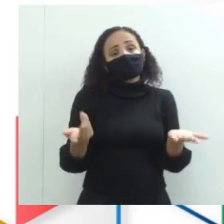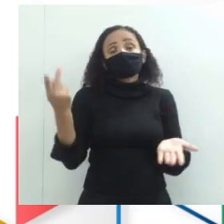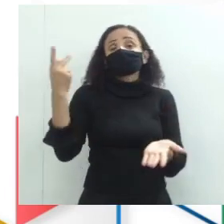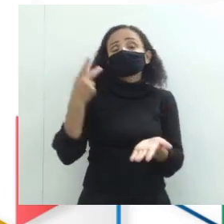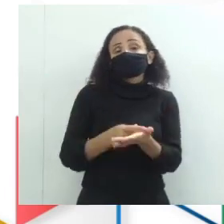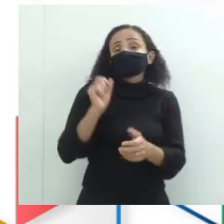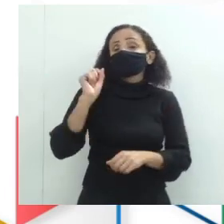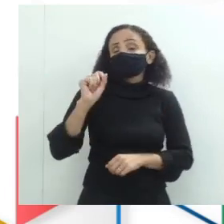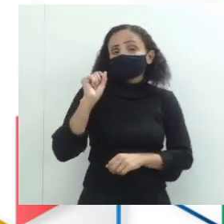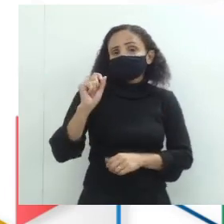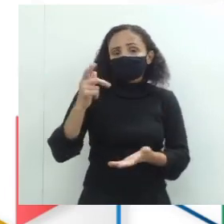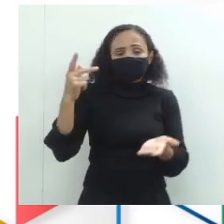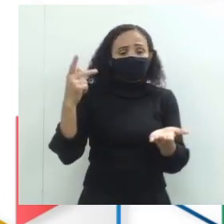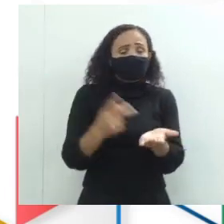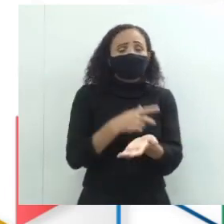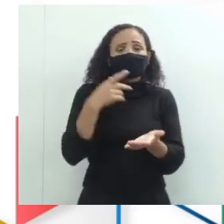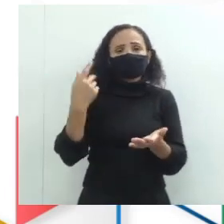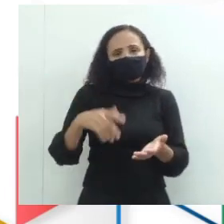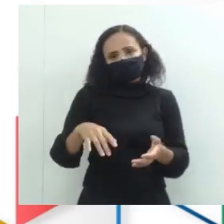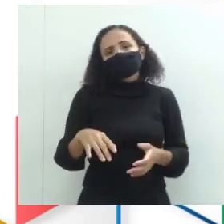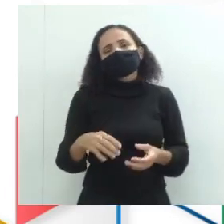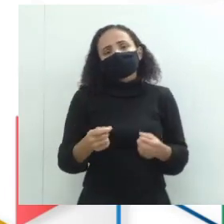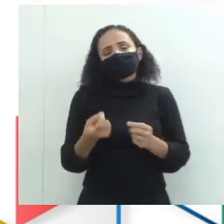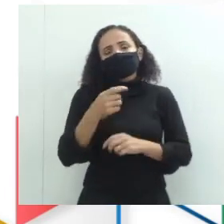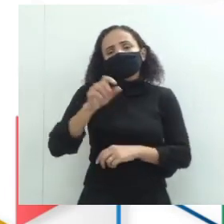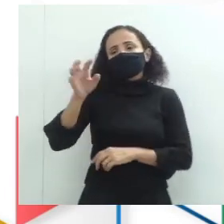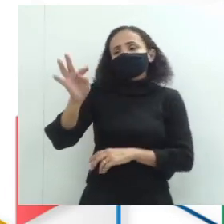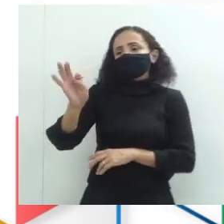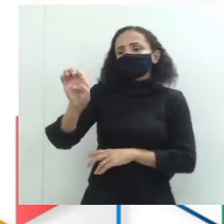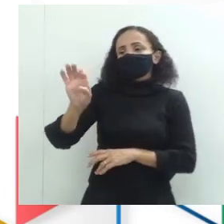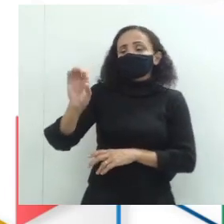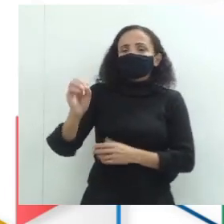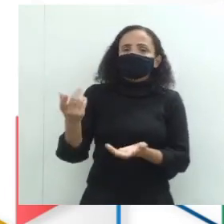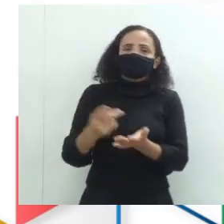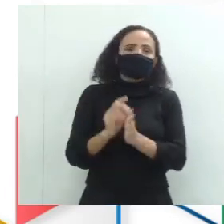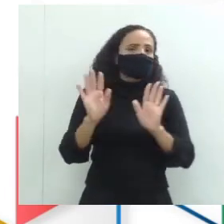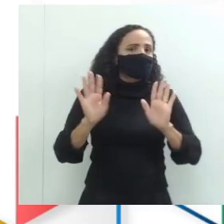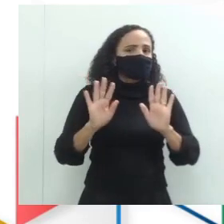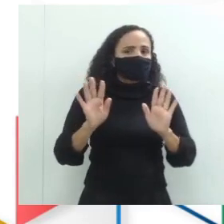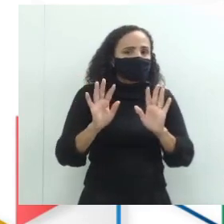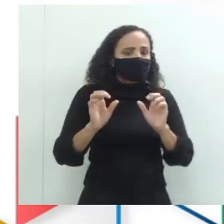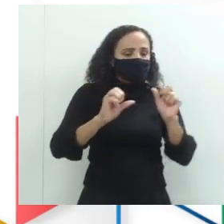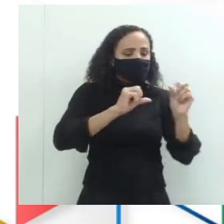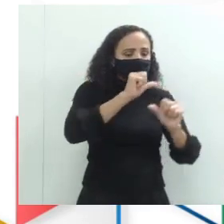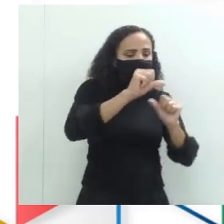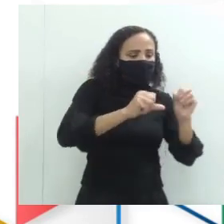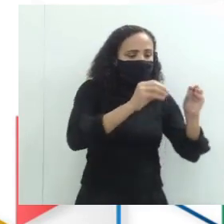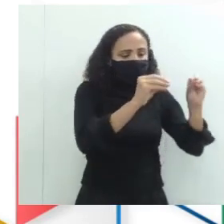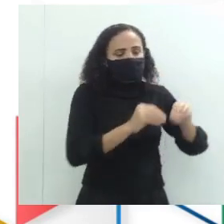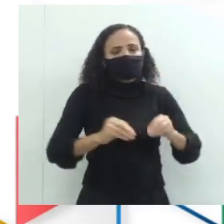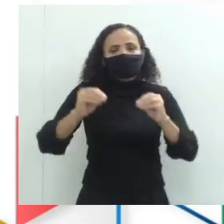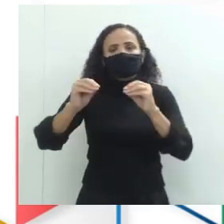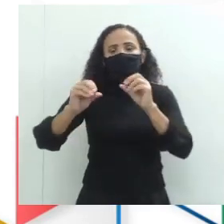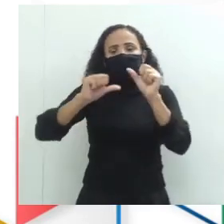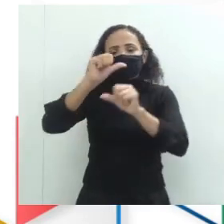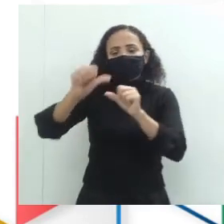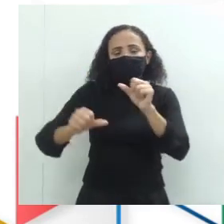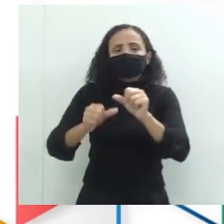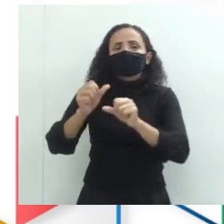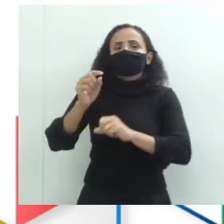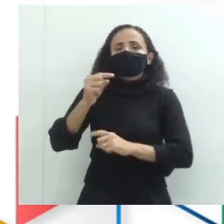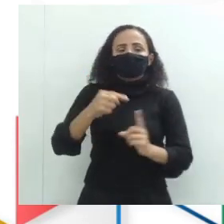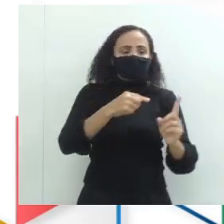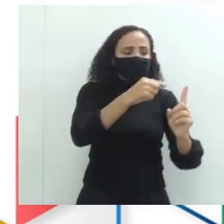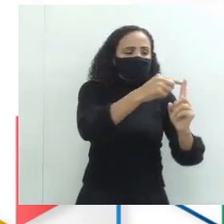acontece? Isso é um erro grave que o Theo teve. Não pode fazer isso. Mudou de membro? Muda de sinal. Preste atenção,